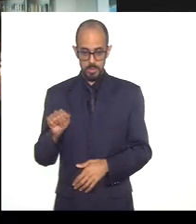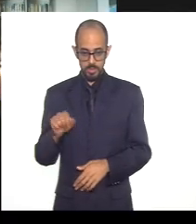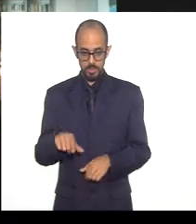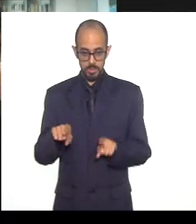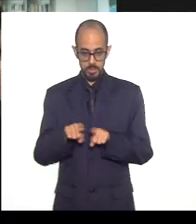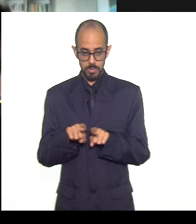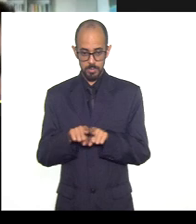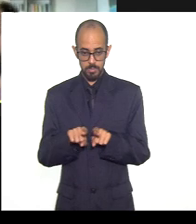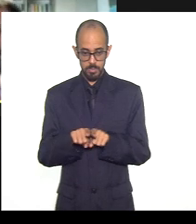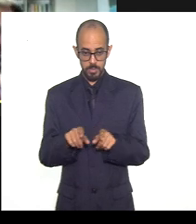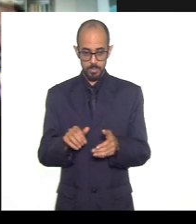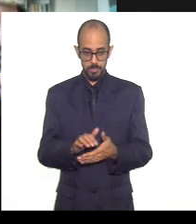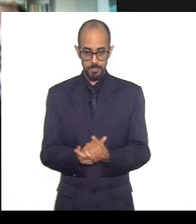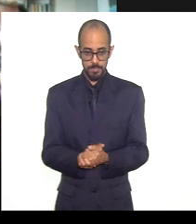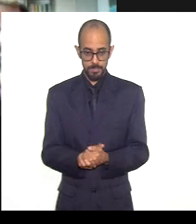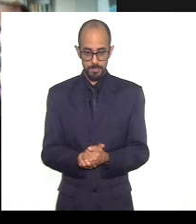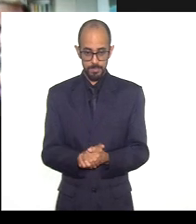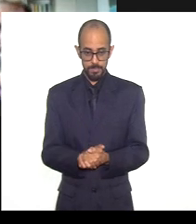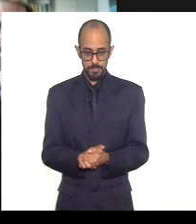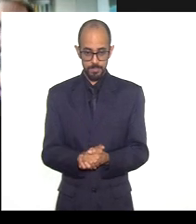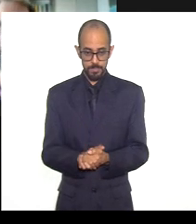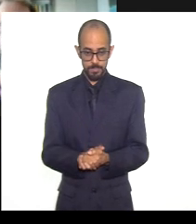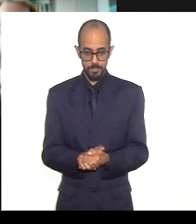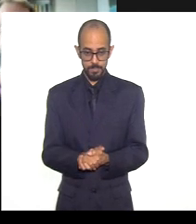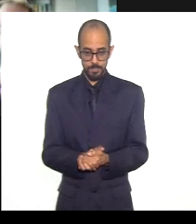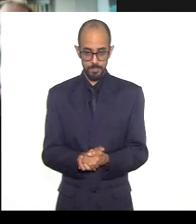Mônica Francisco, presidente. Adriana.